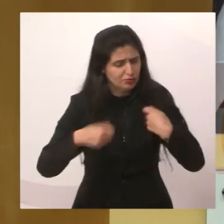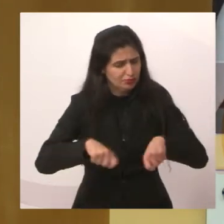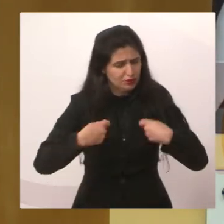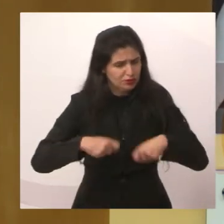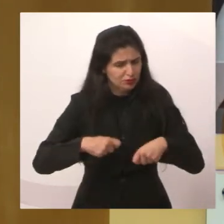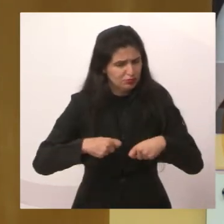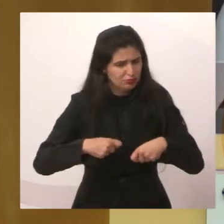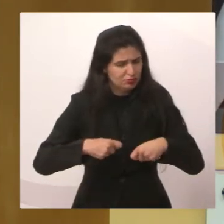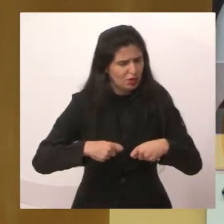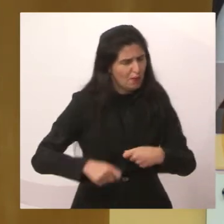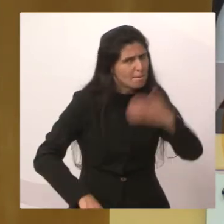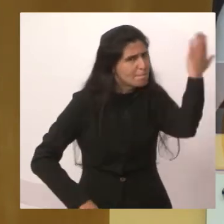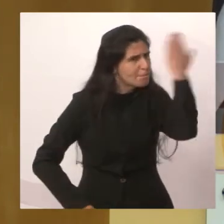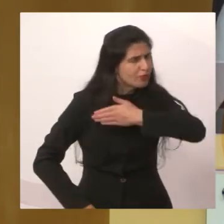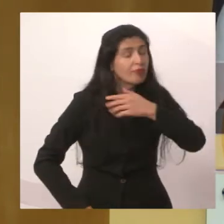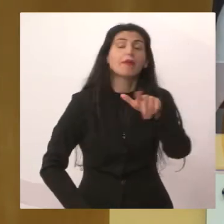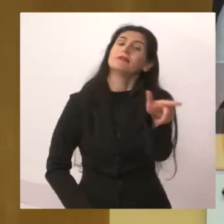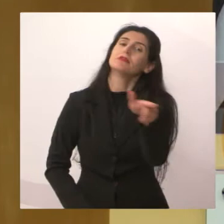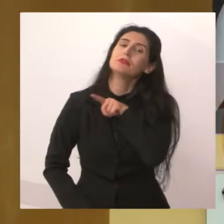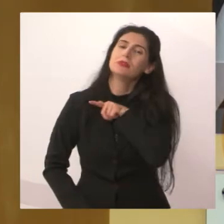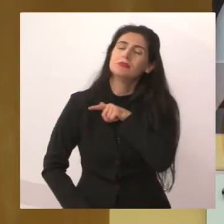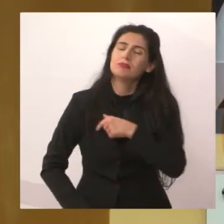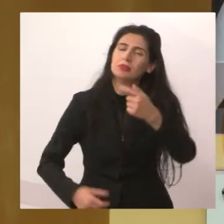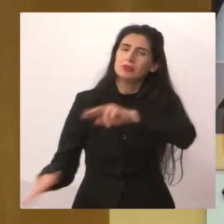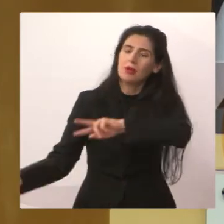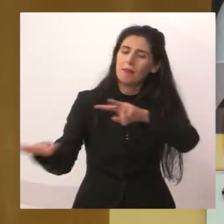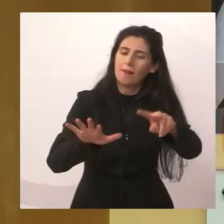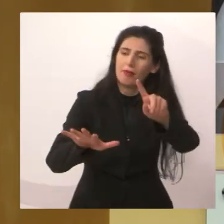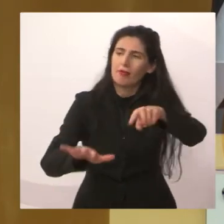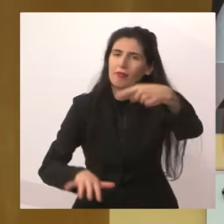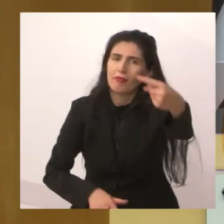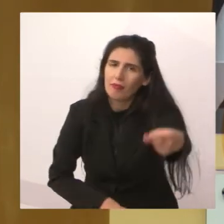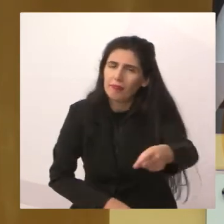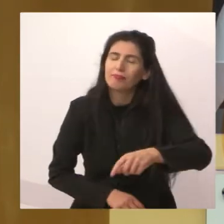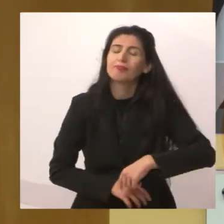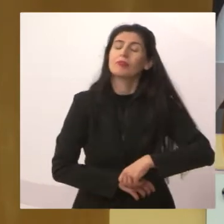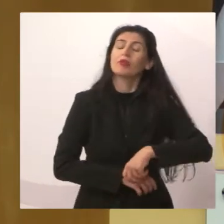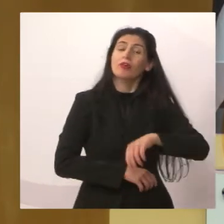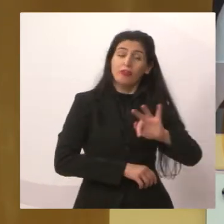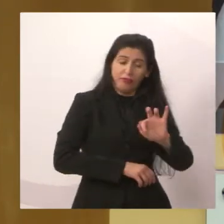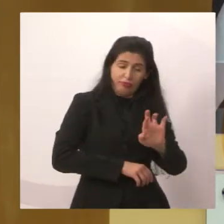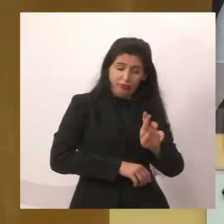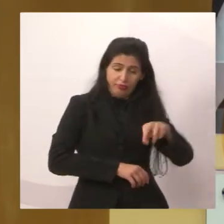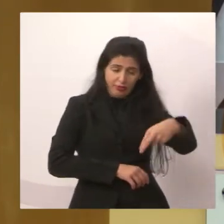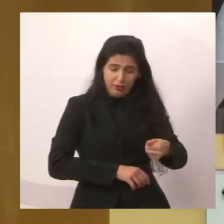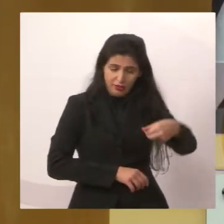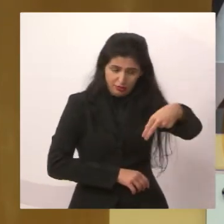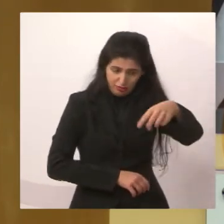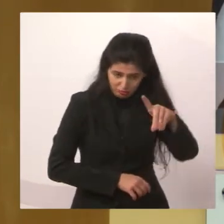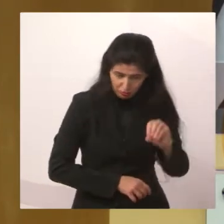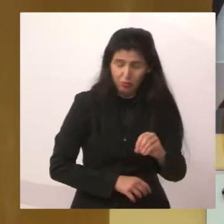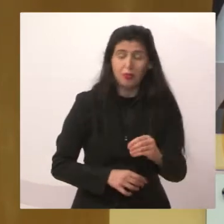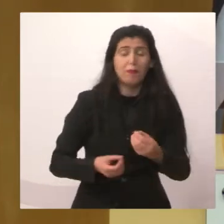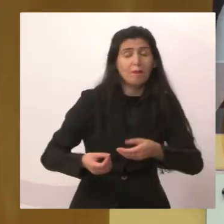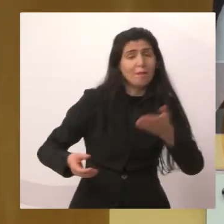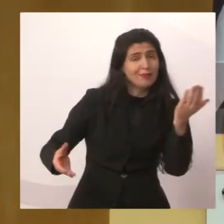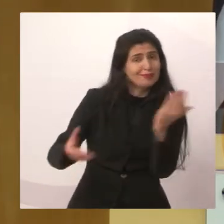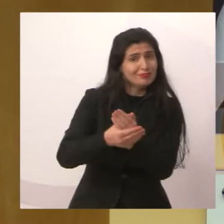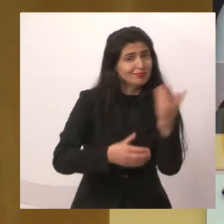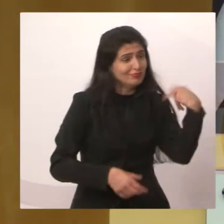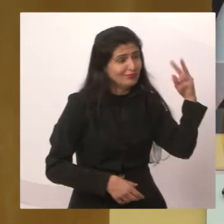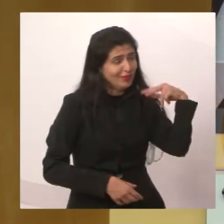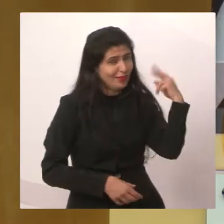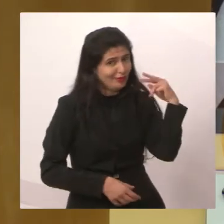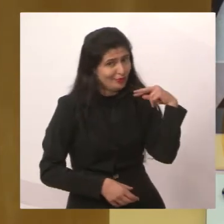vamos analisar o processo de cassação do vereador Fernando da Ótica. E essa casa tem que